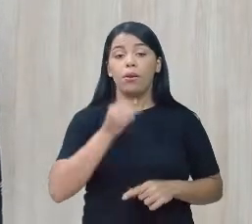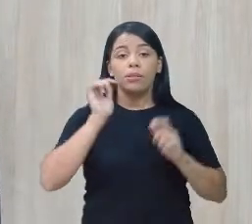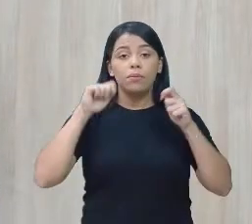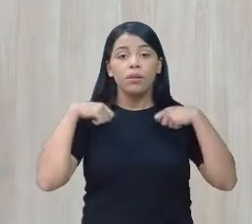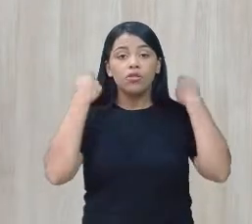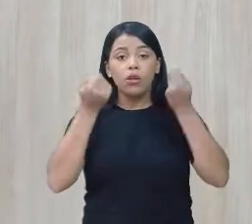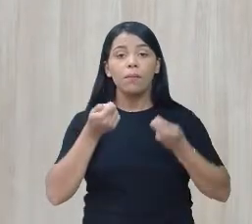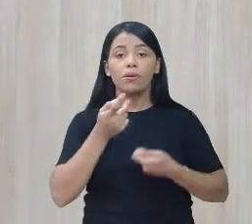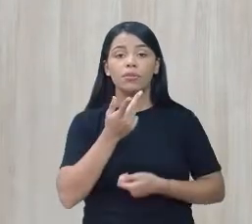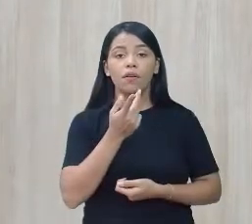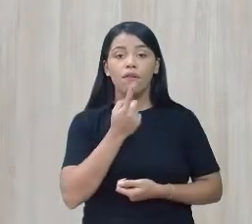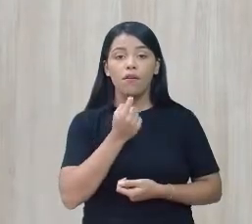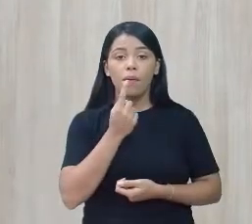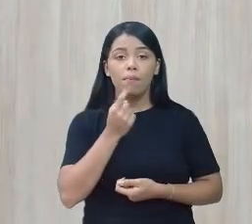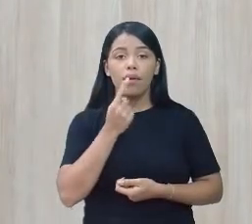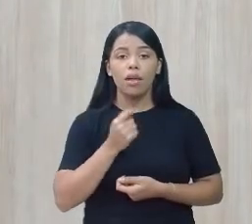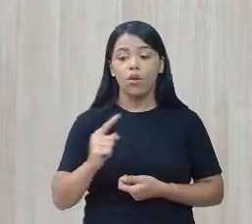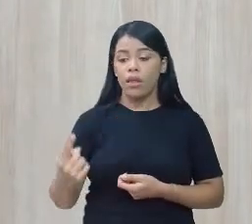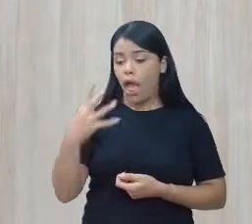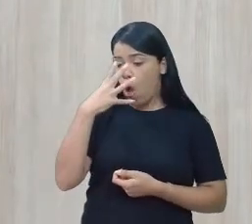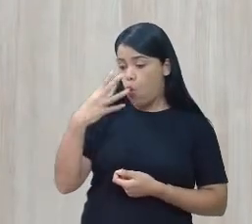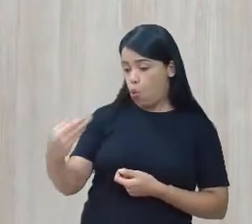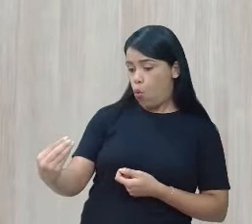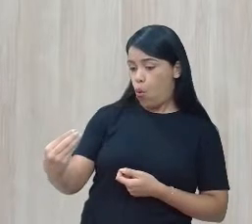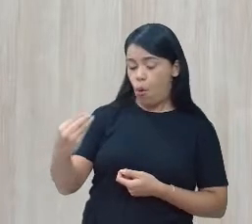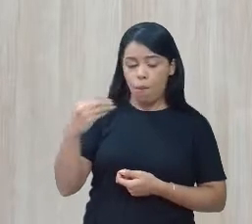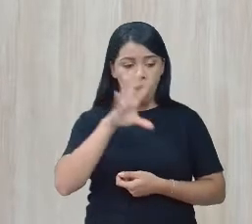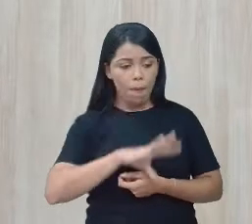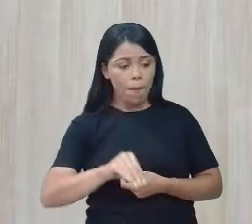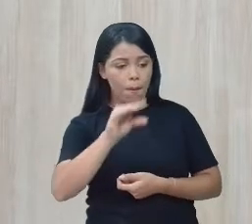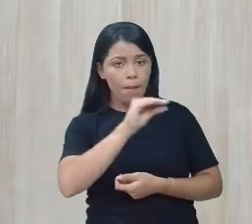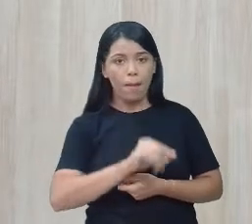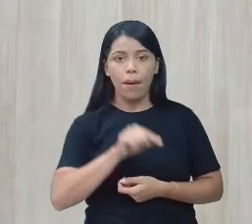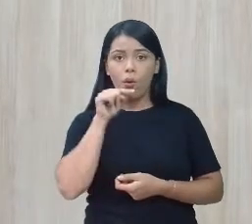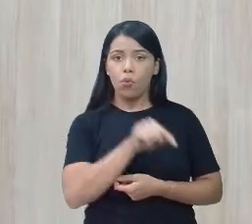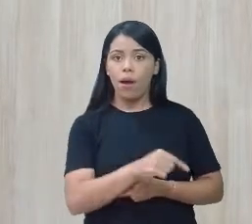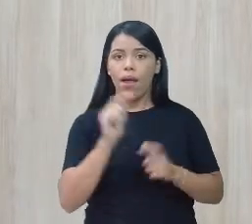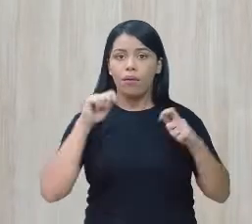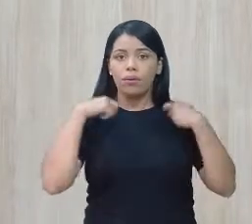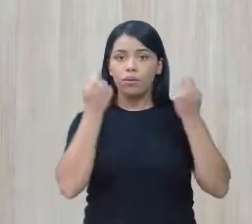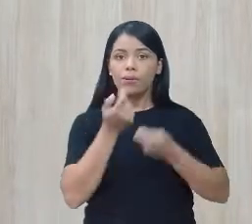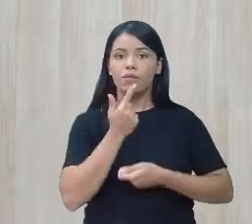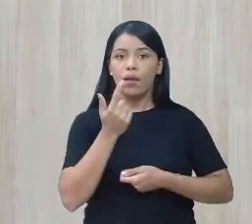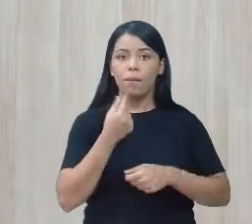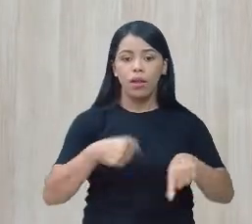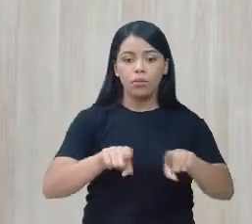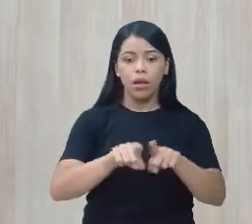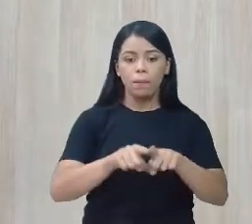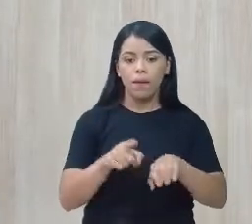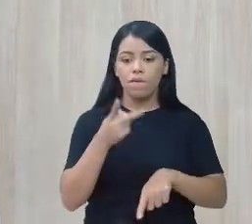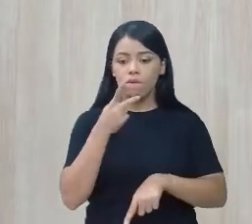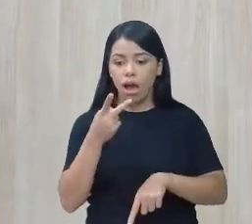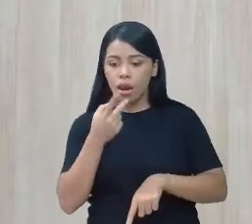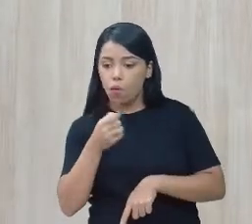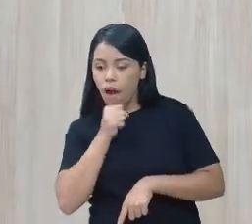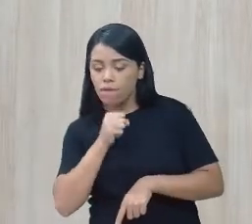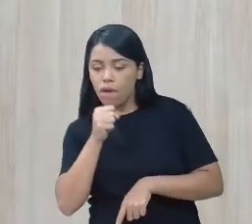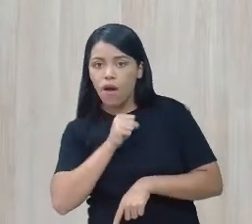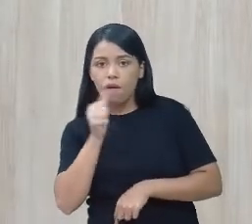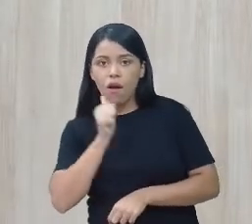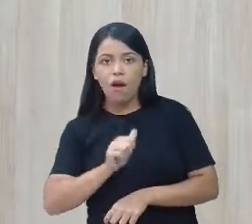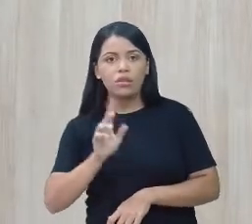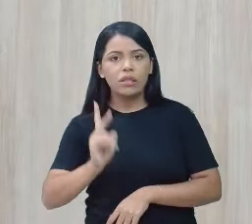é o animal personificado, ele fala com a Chapeuzinho o tempo todo. Ele fala com a vovó, né? Ele tá lá assustando todo mundo. Então,